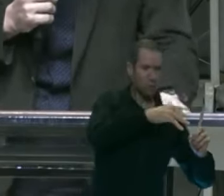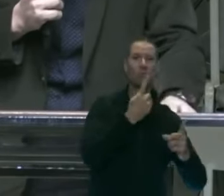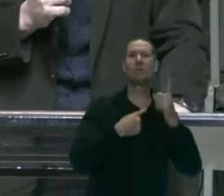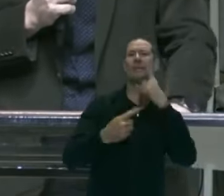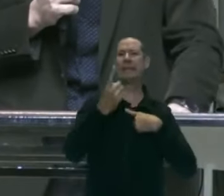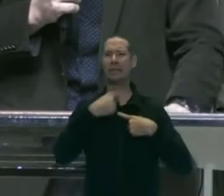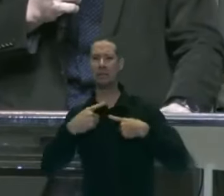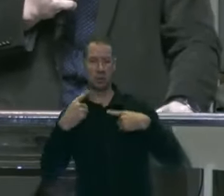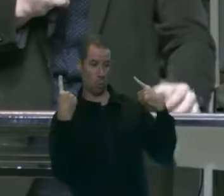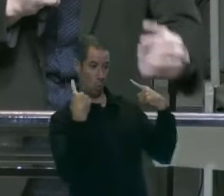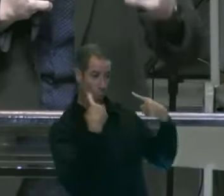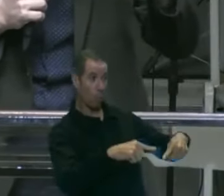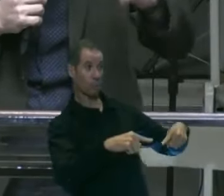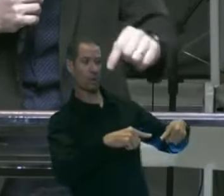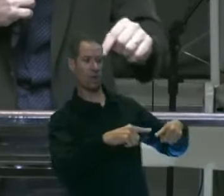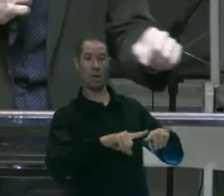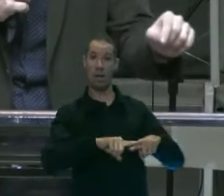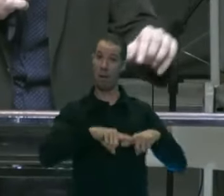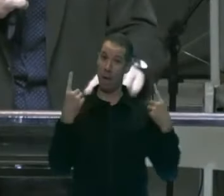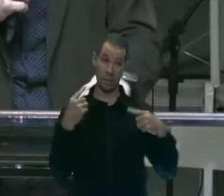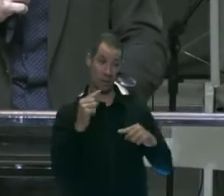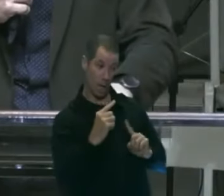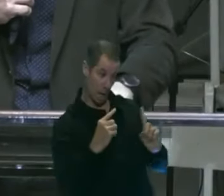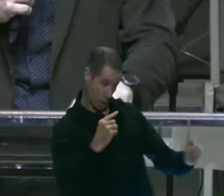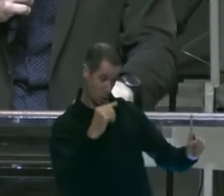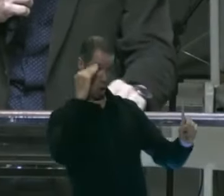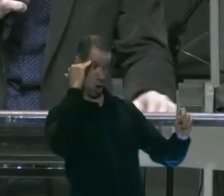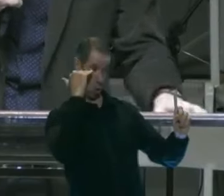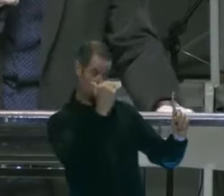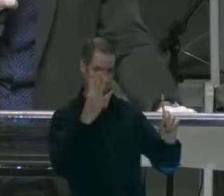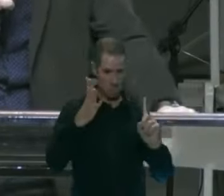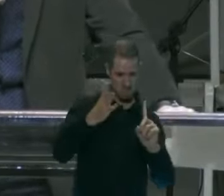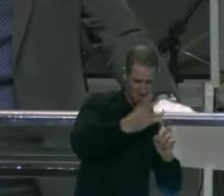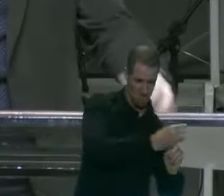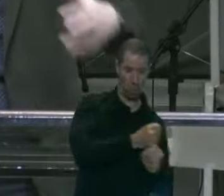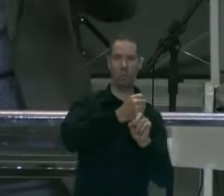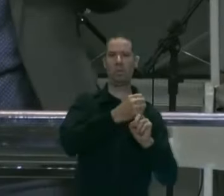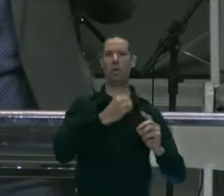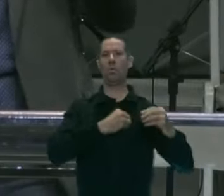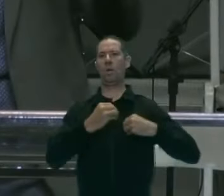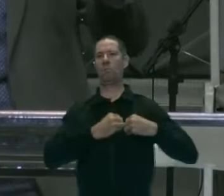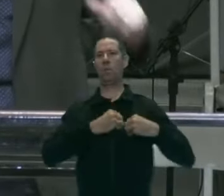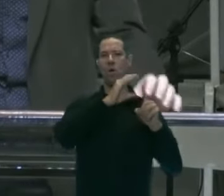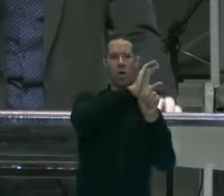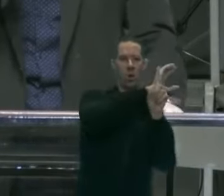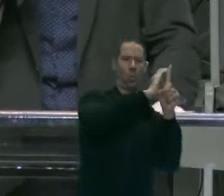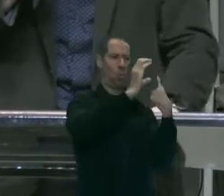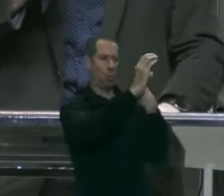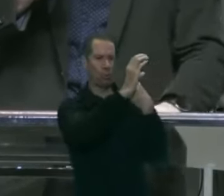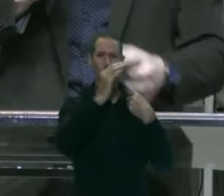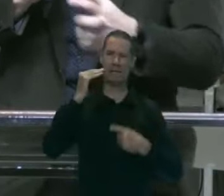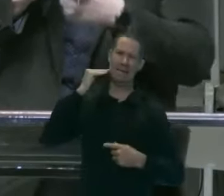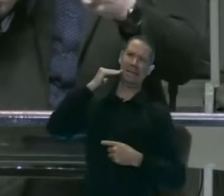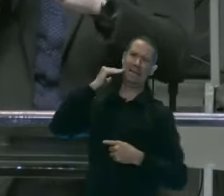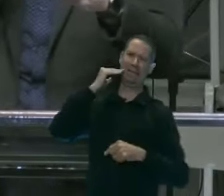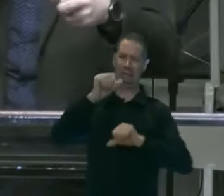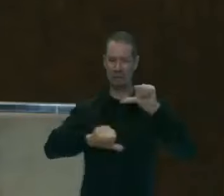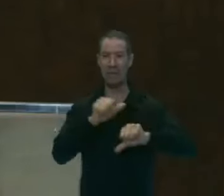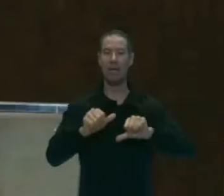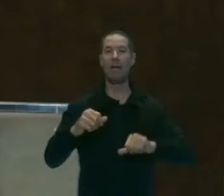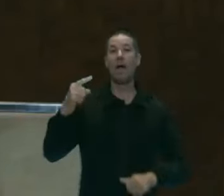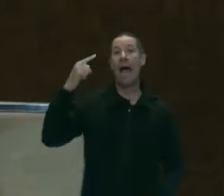será contra ti, mas a ti cumpre dominá-lo. Culto desconfigurado. Quando eu